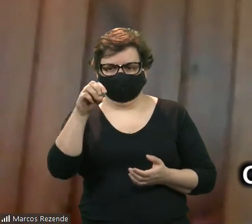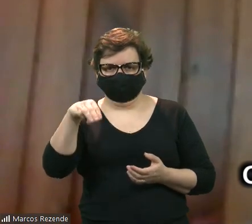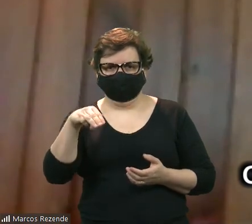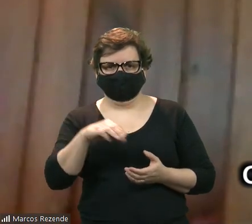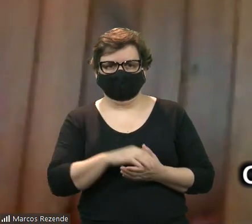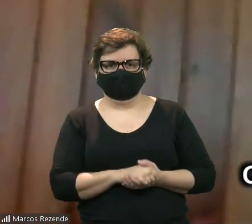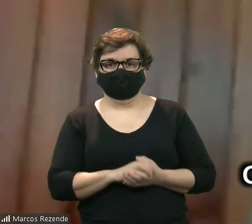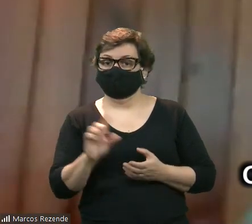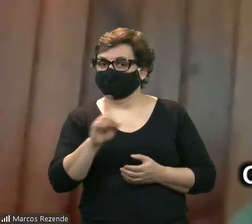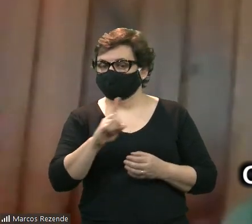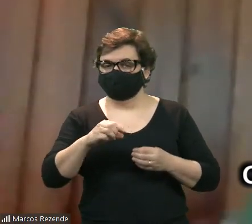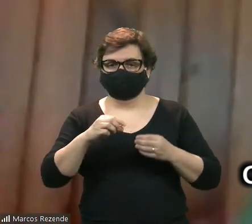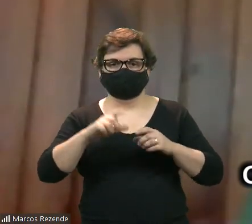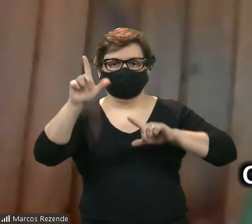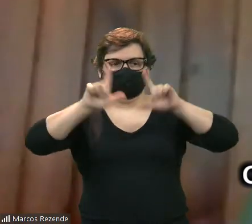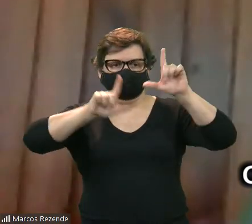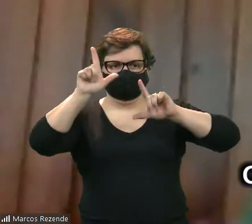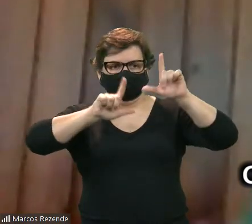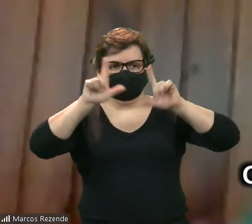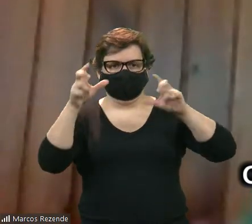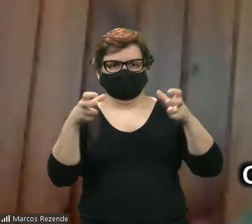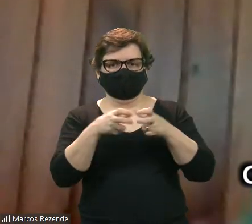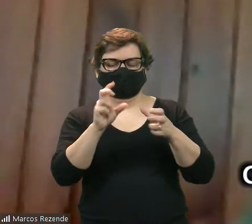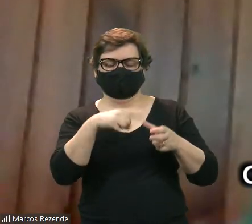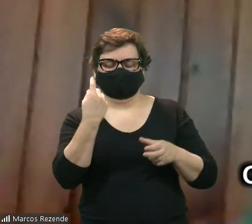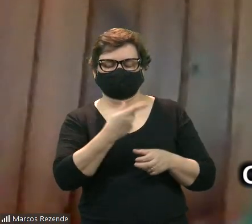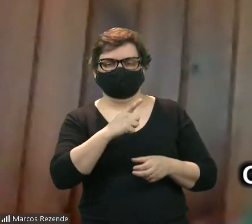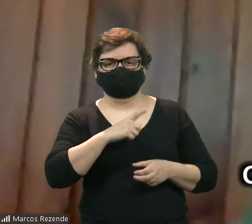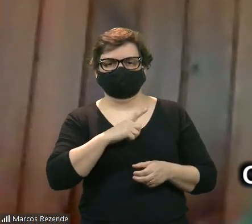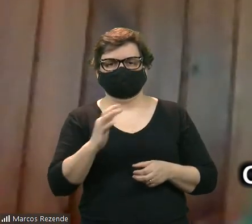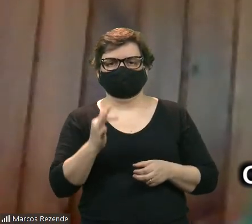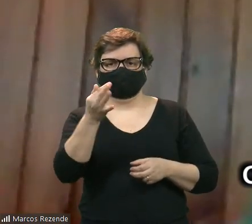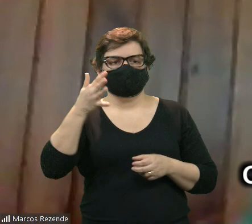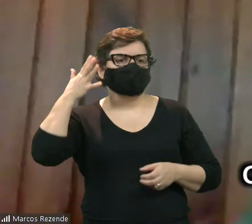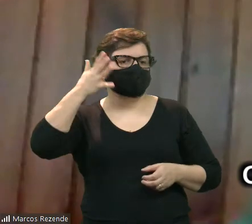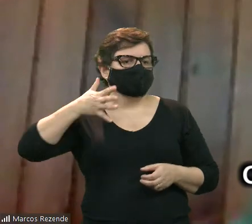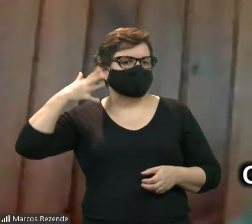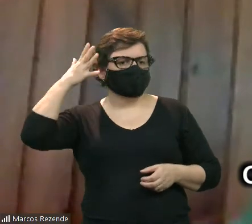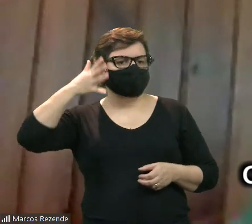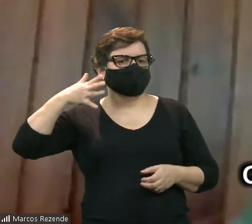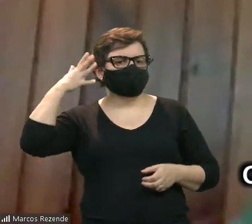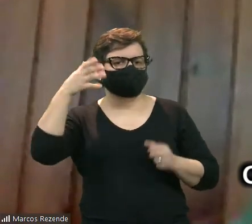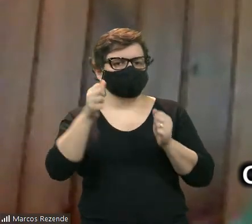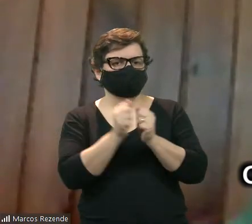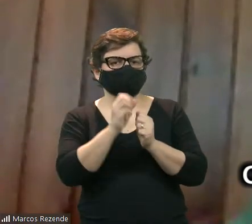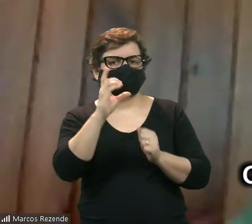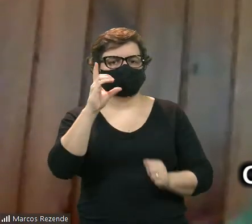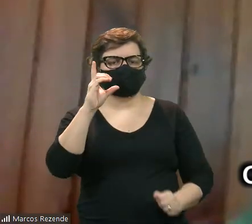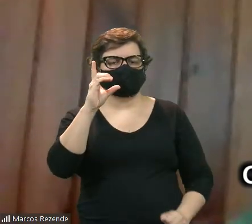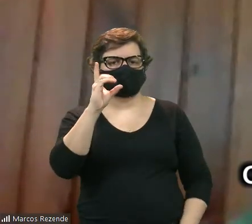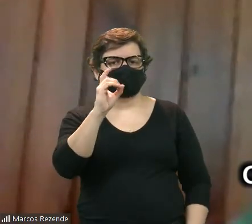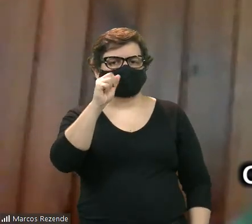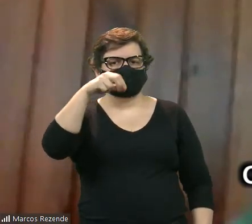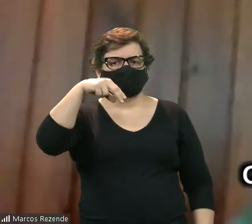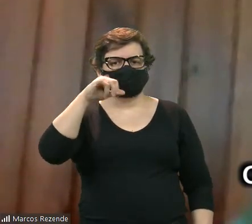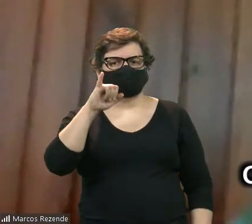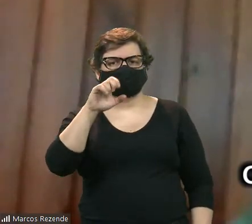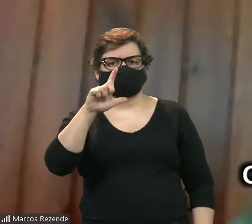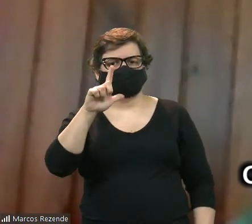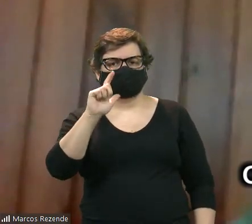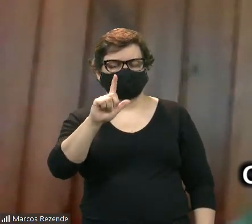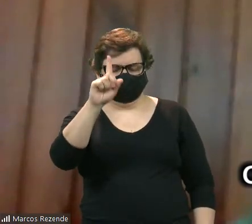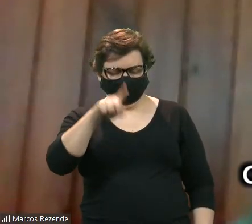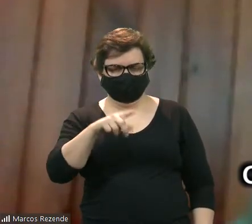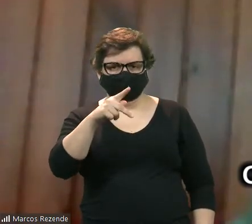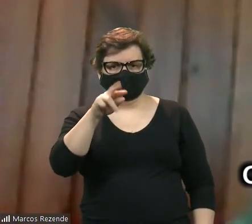não transmitido pela TV Câmara, nós teremos uma palestra com o doutor Daniel, procurador jurídico